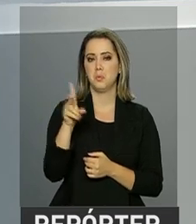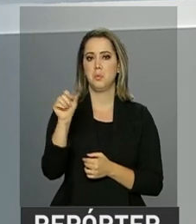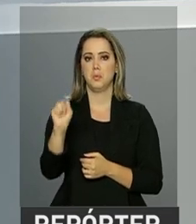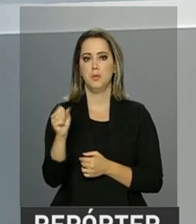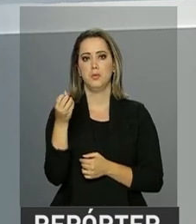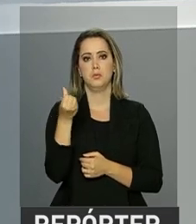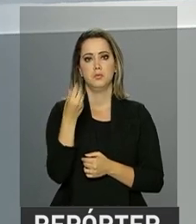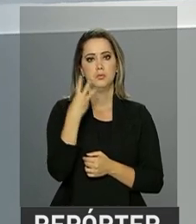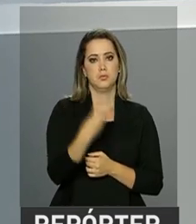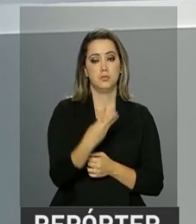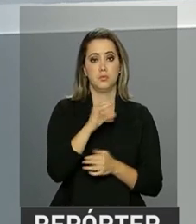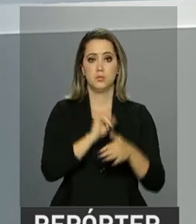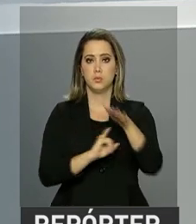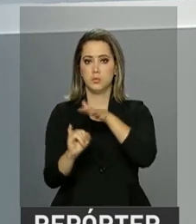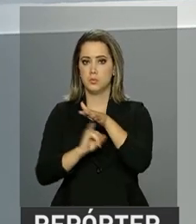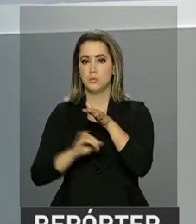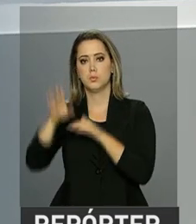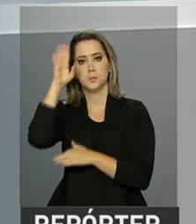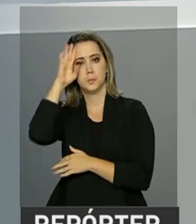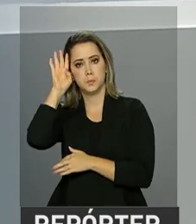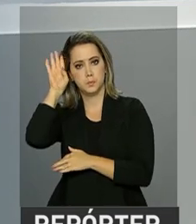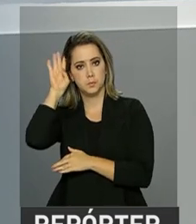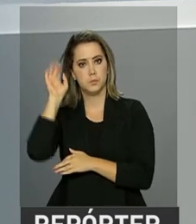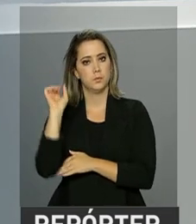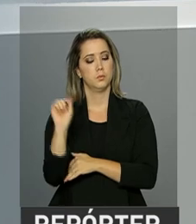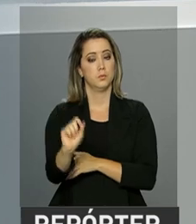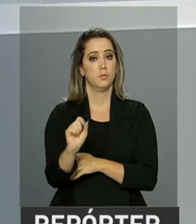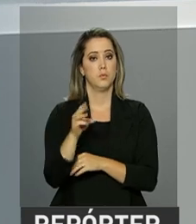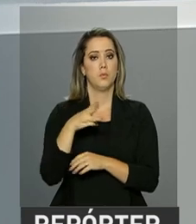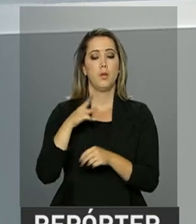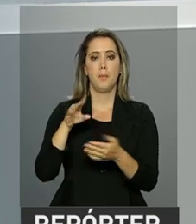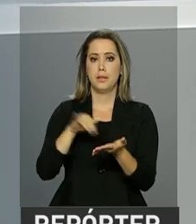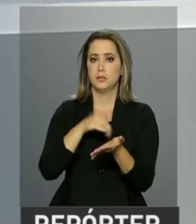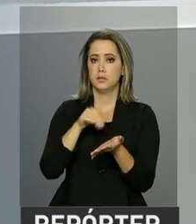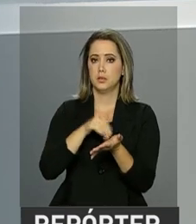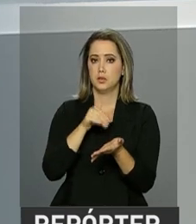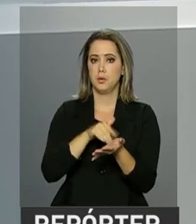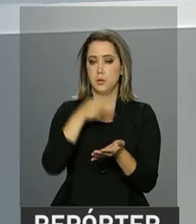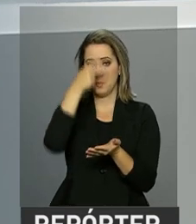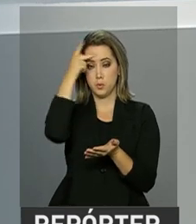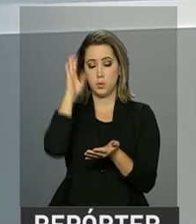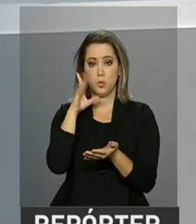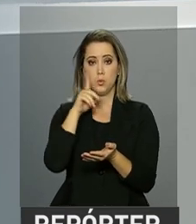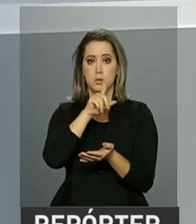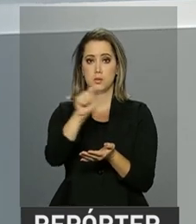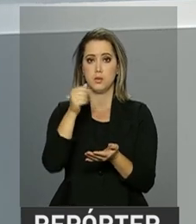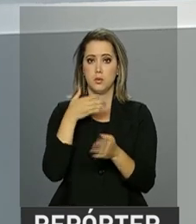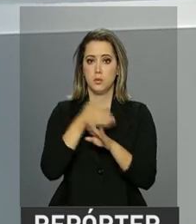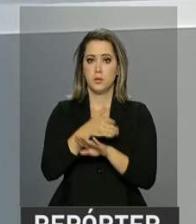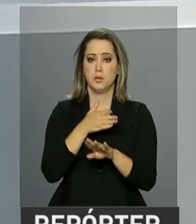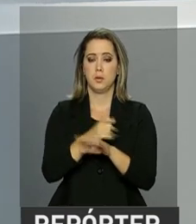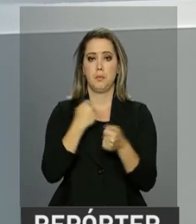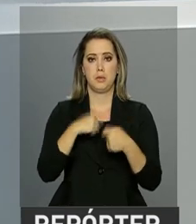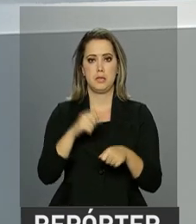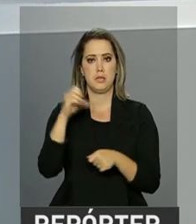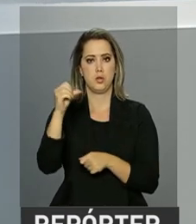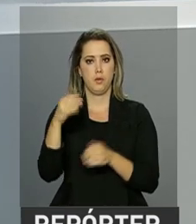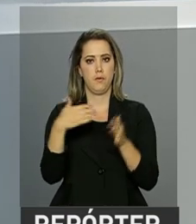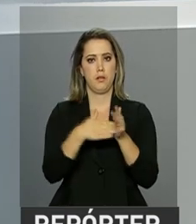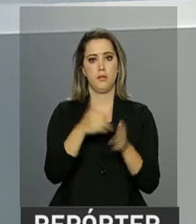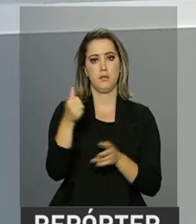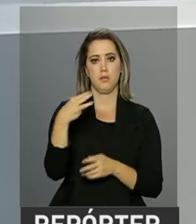63 instituições de ensino superior a matrícula para quem conseguiu entrar na faculdade deve ser feita entre os dias